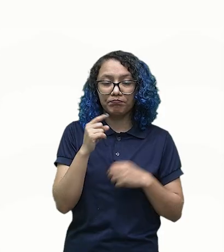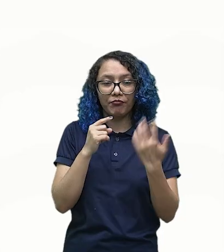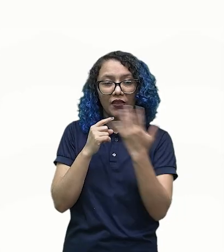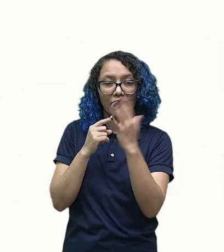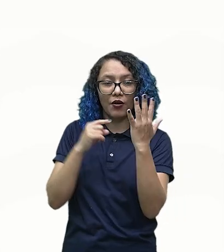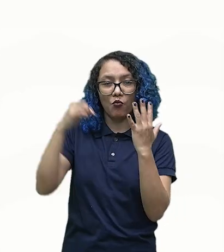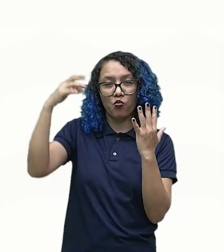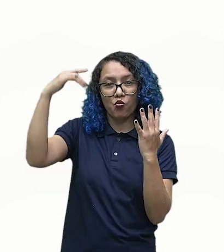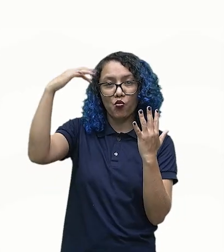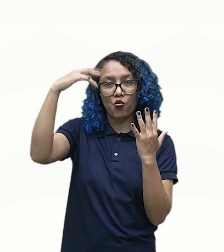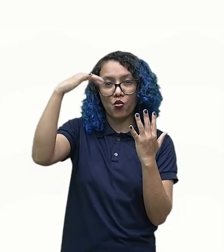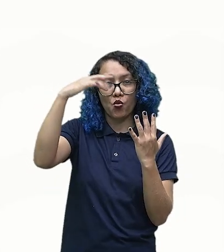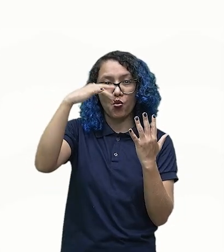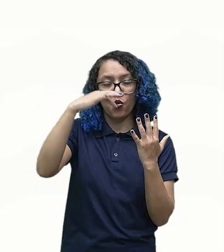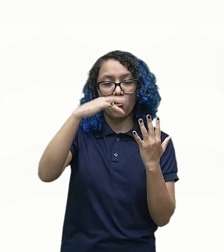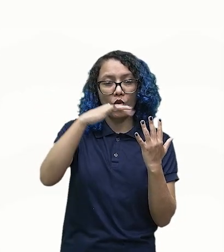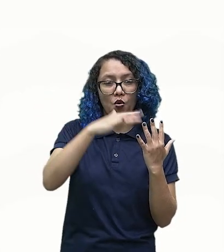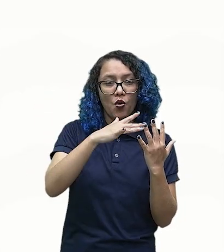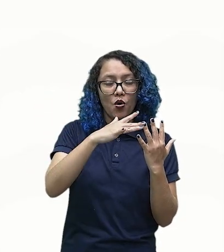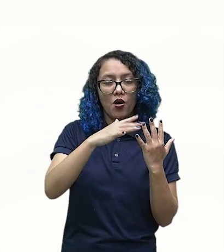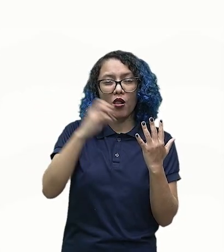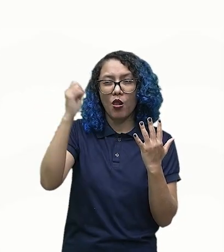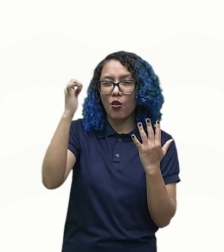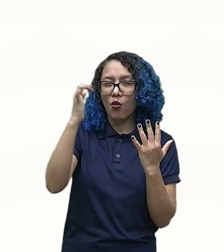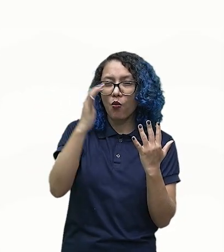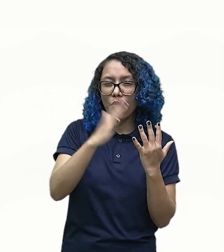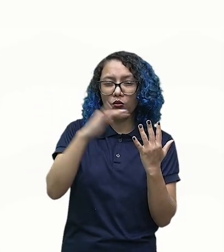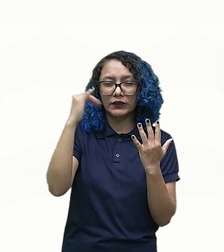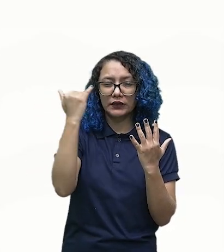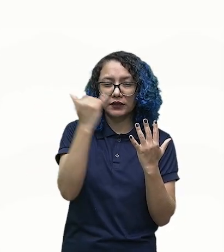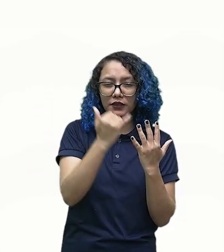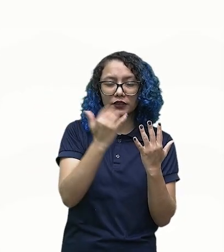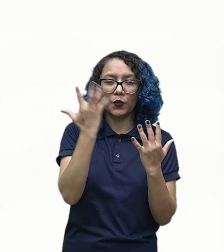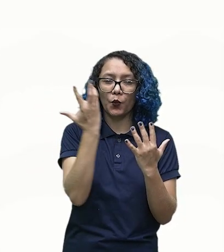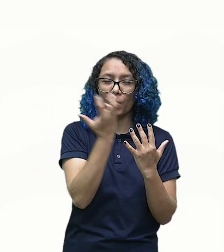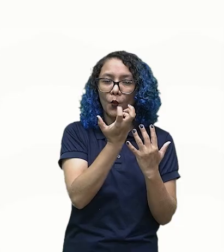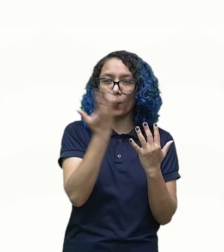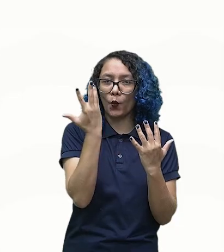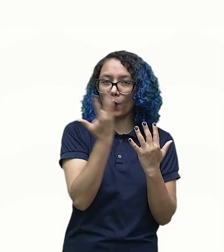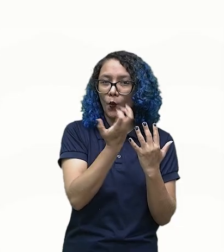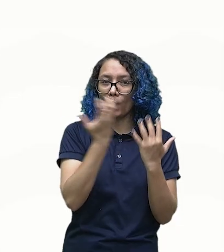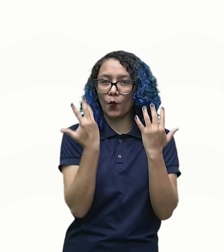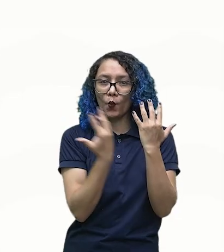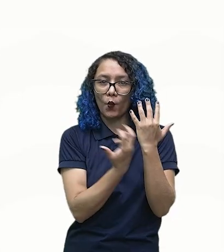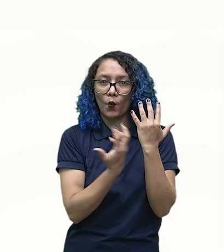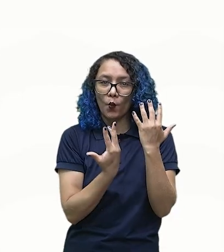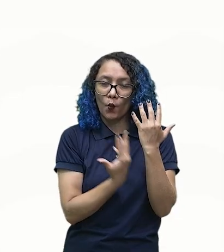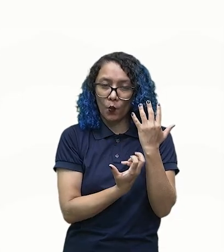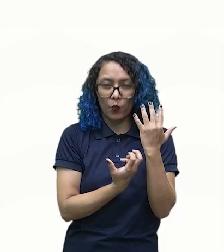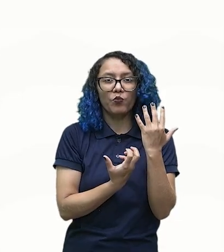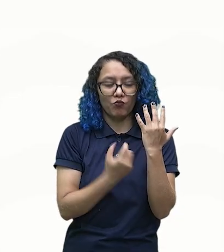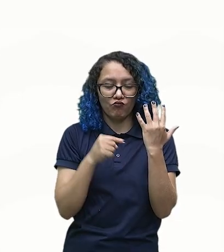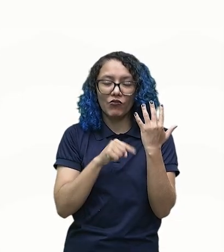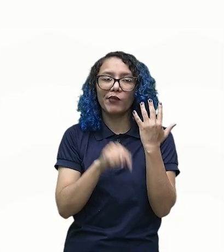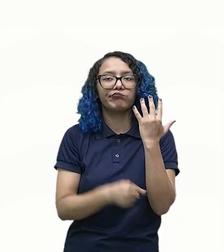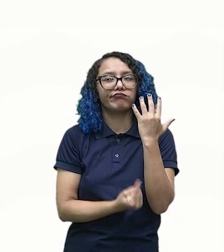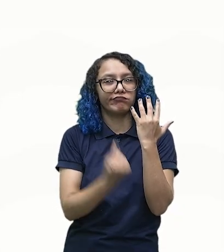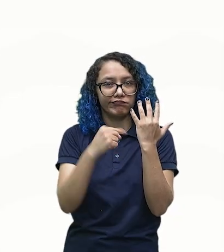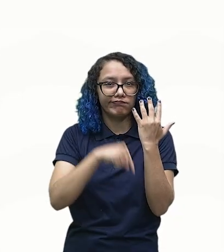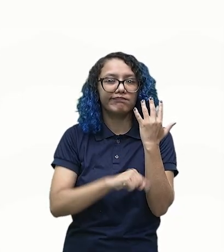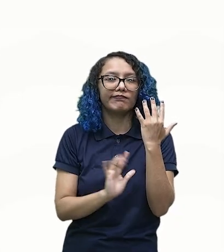nas árvores, parte dessa luz, dessa energia é absorvida pelas árvores e consumida por elas para a realização